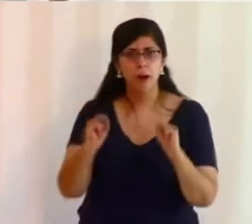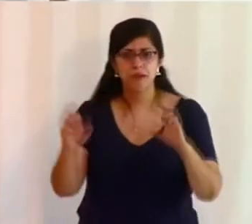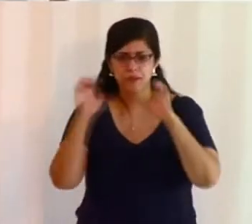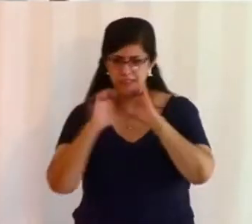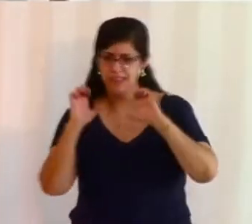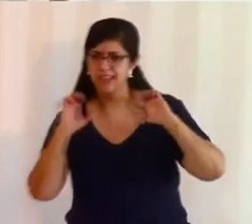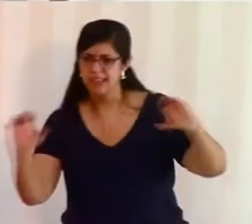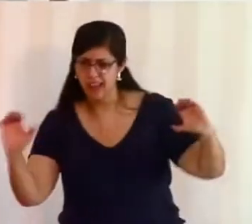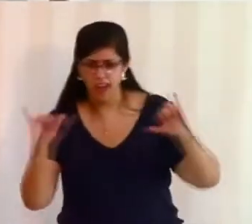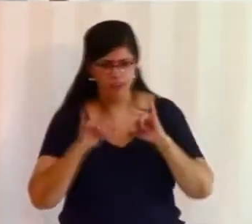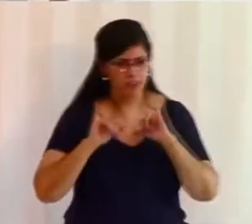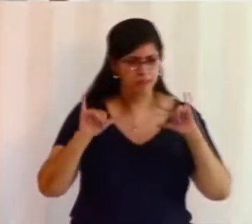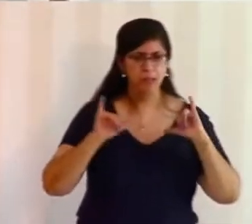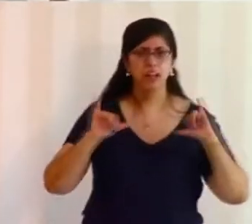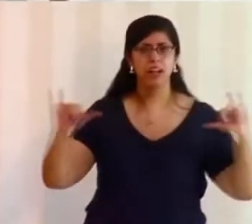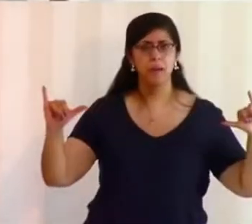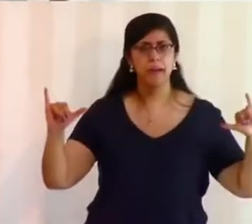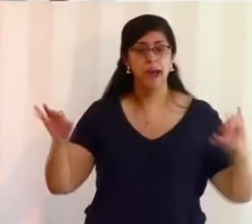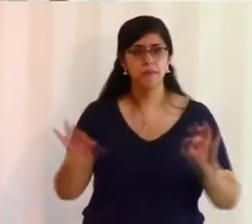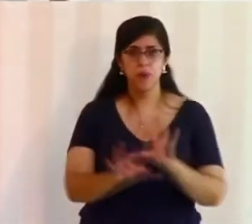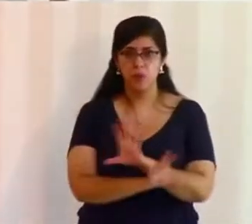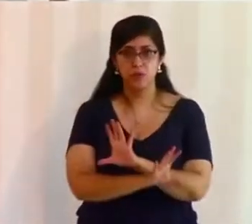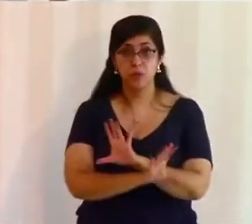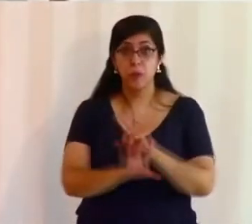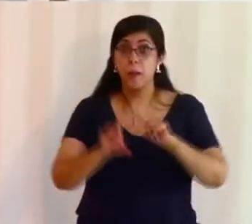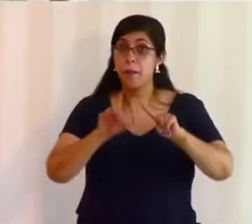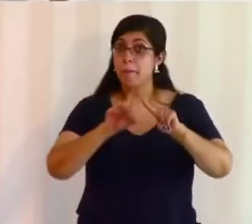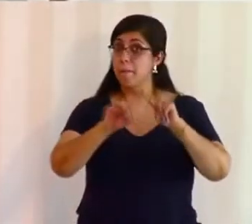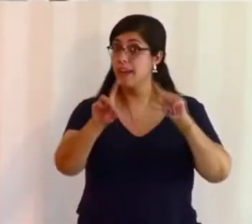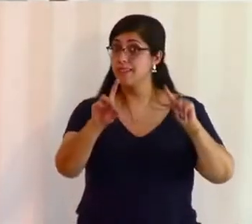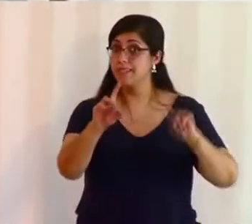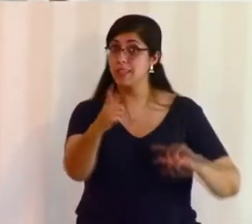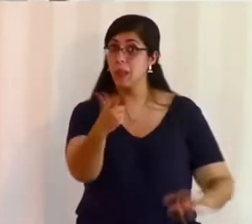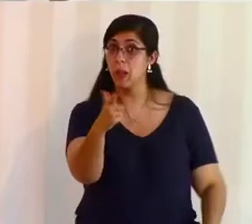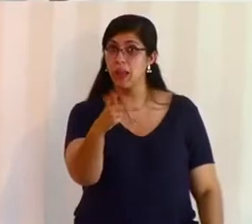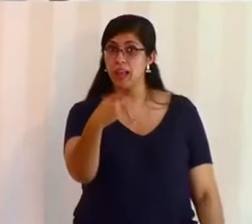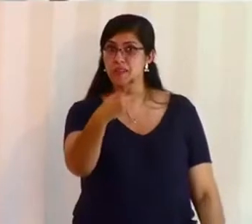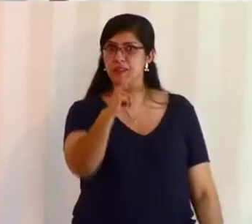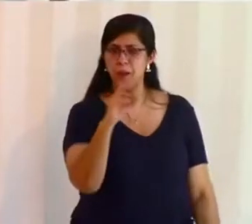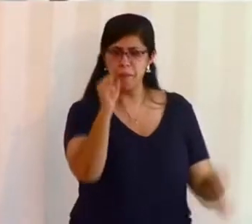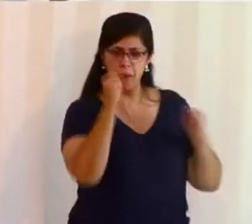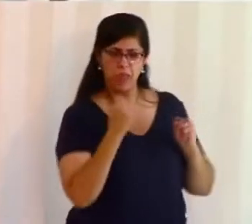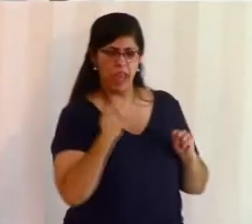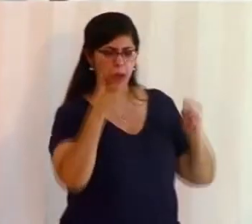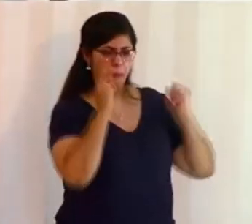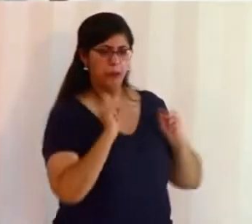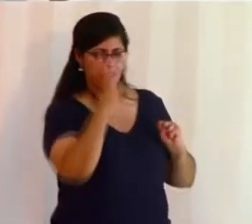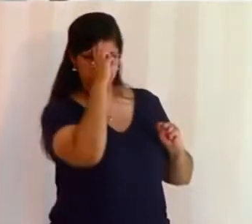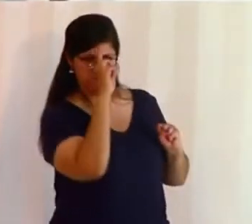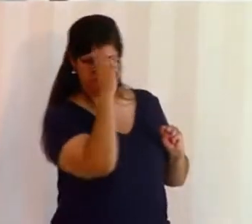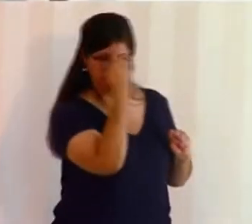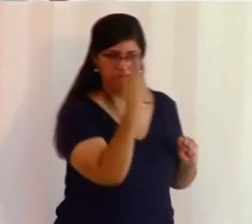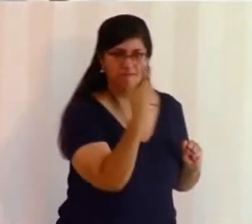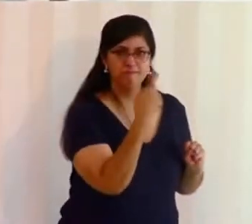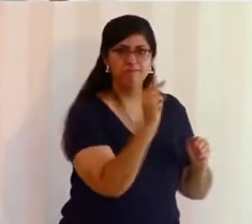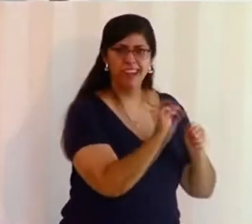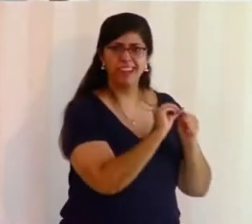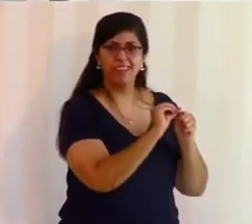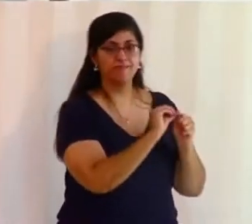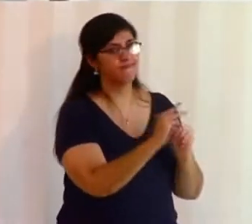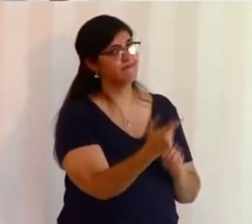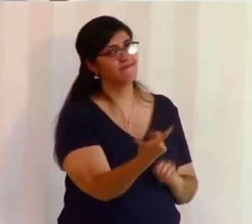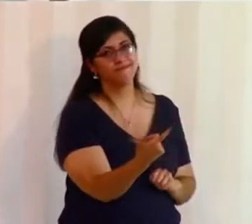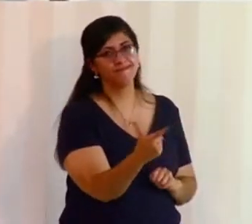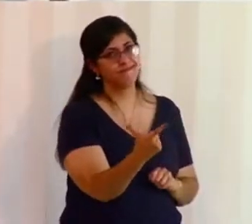semear a boa mensagem do Evangelho, mas você não tem o poder de converter ninguém. Nossa igreja é muito